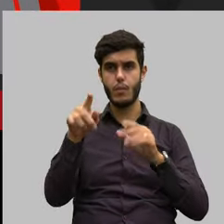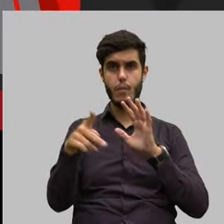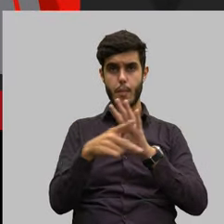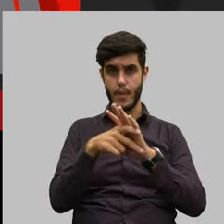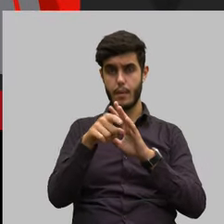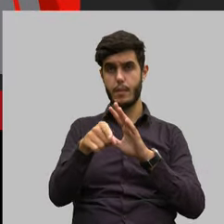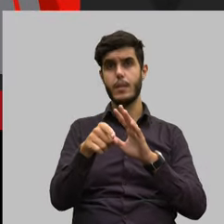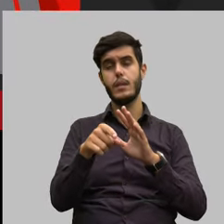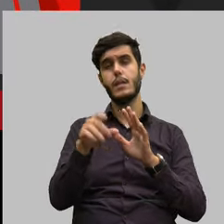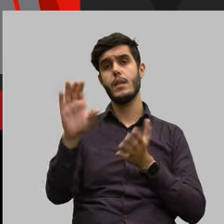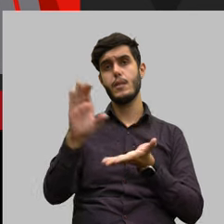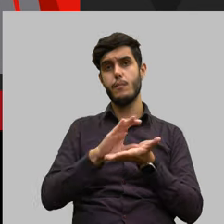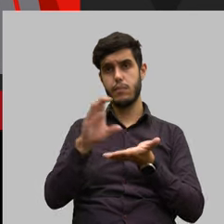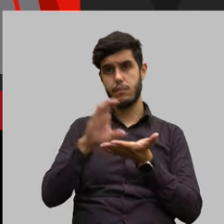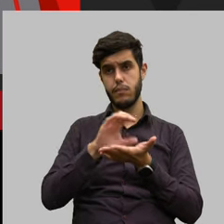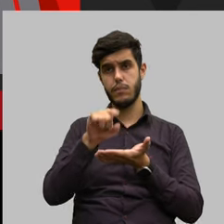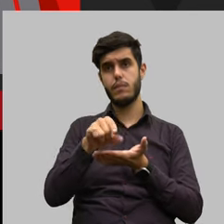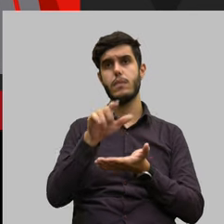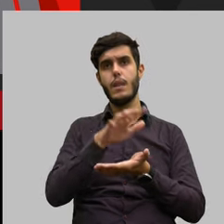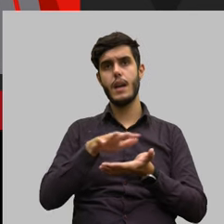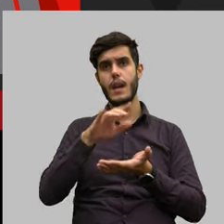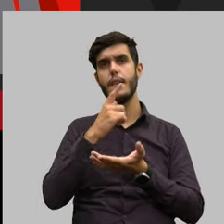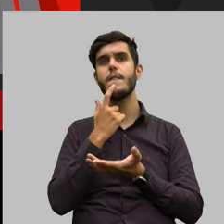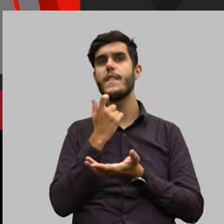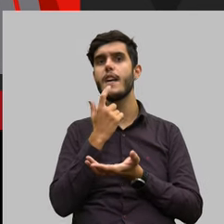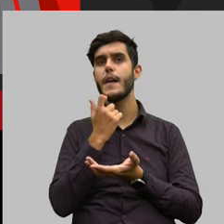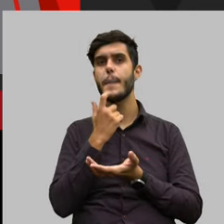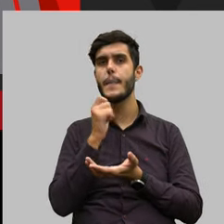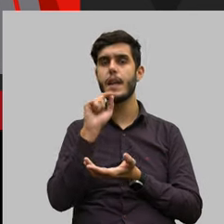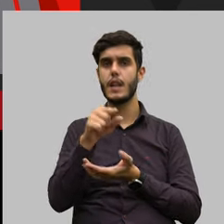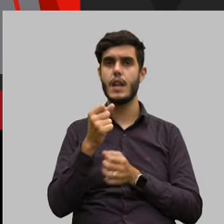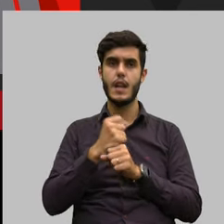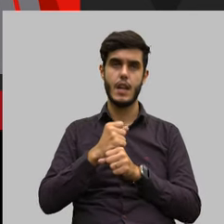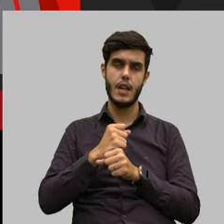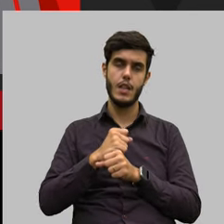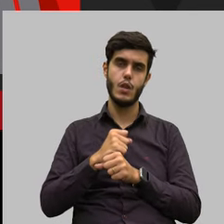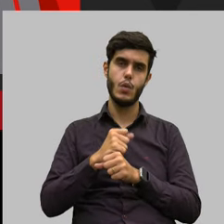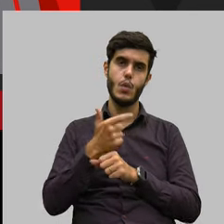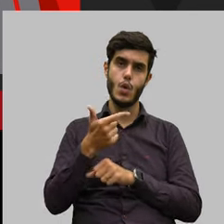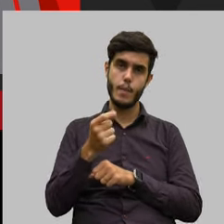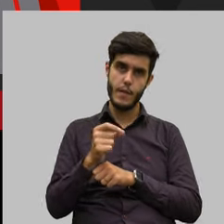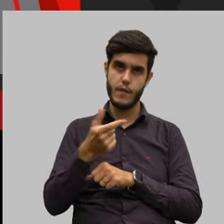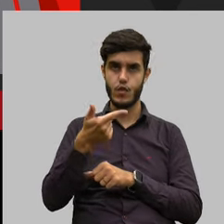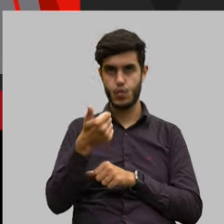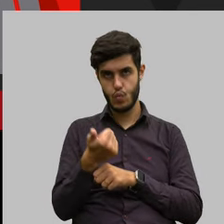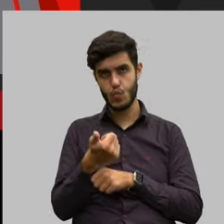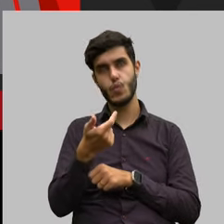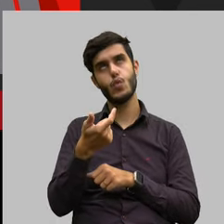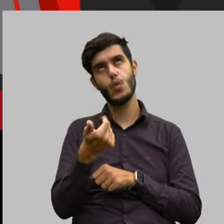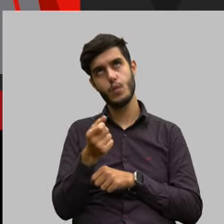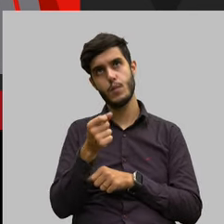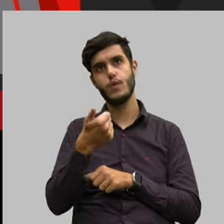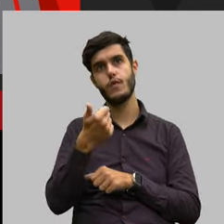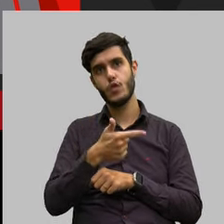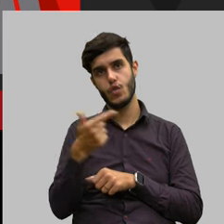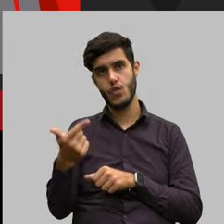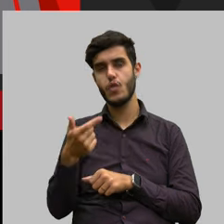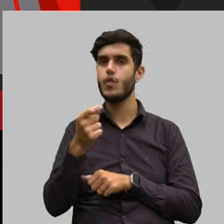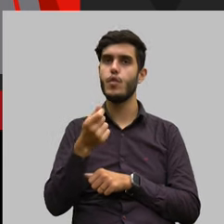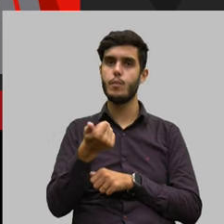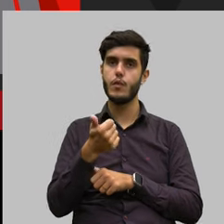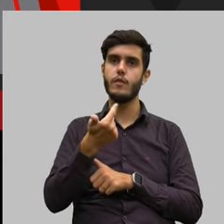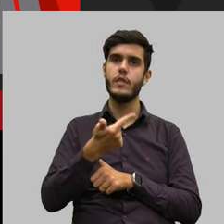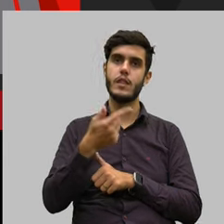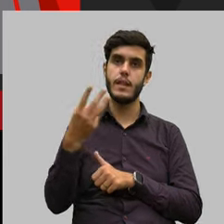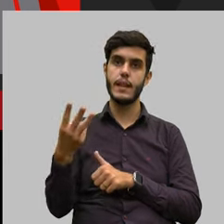que é a são as barras em vermelho no ano de 2021 e 2022 e 23 também né onde